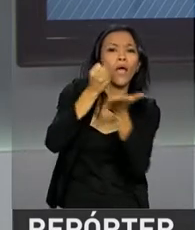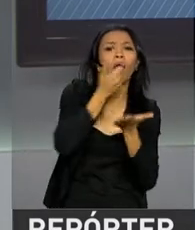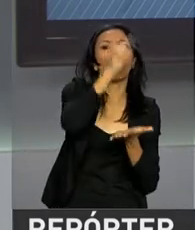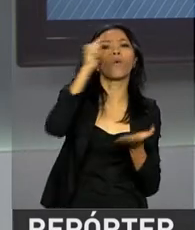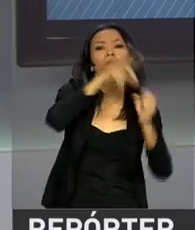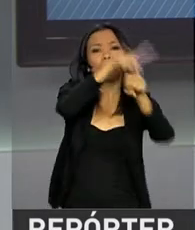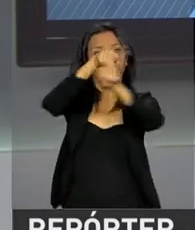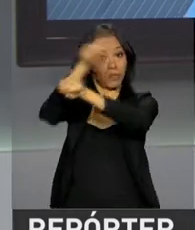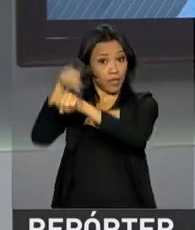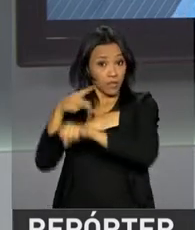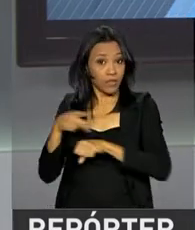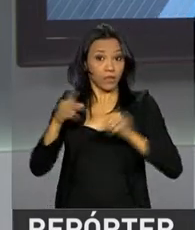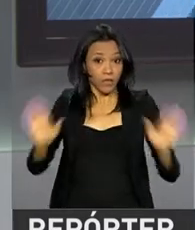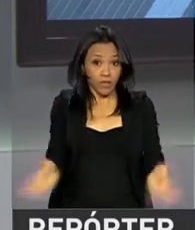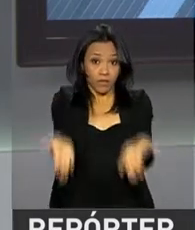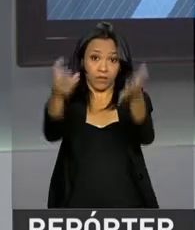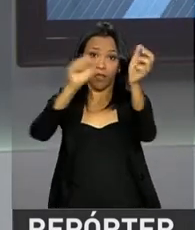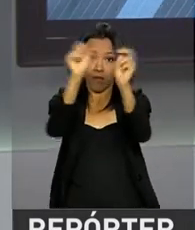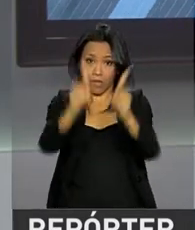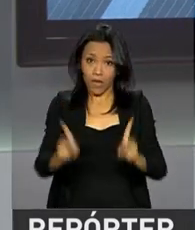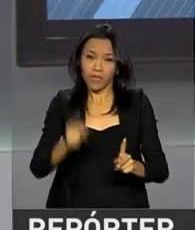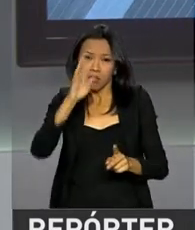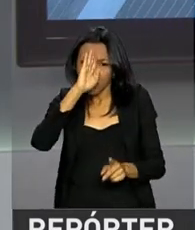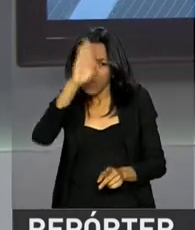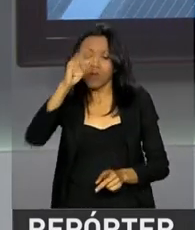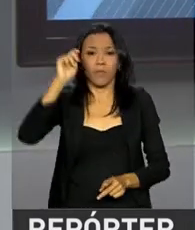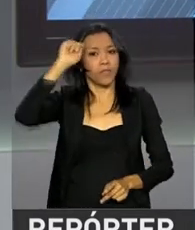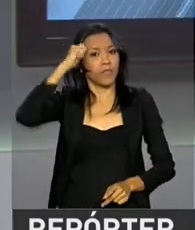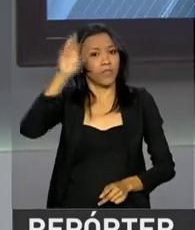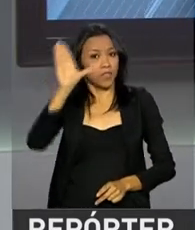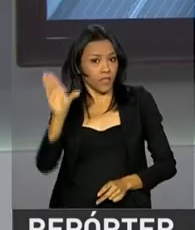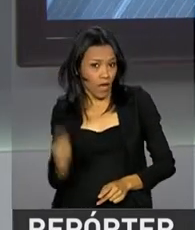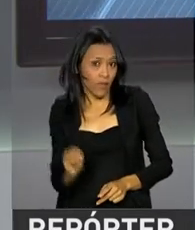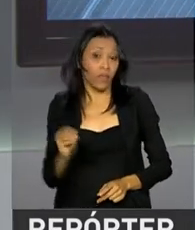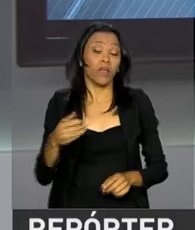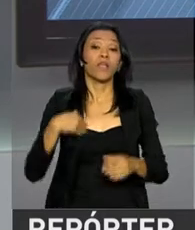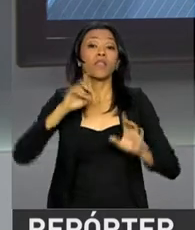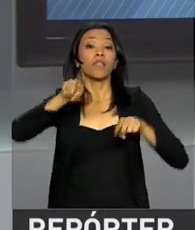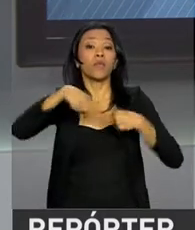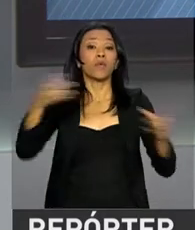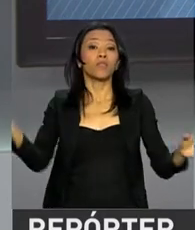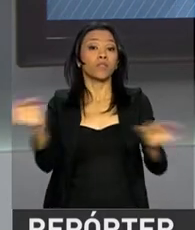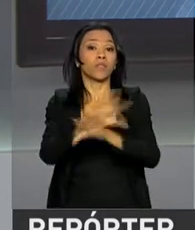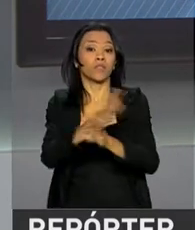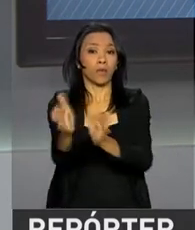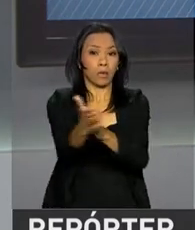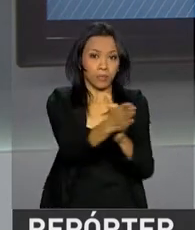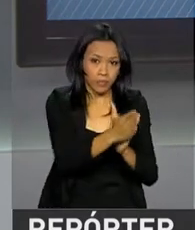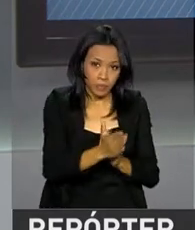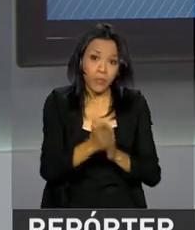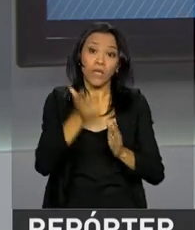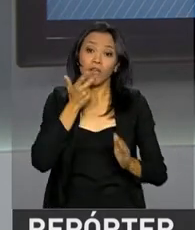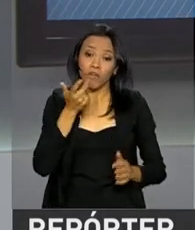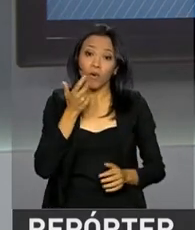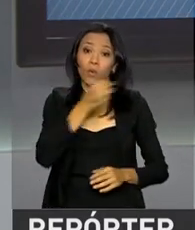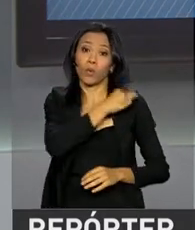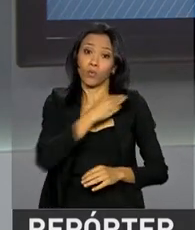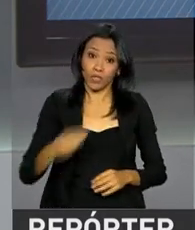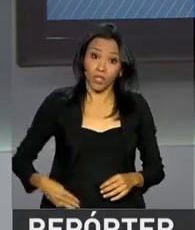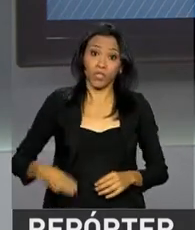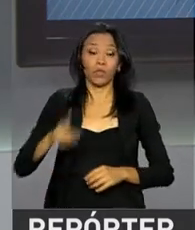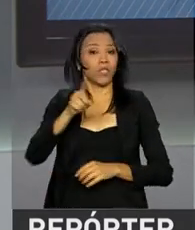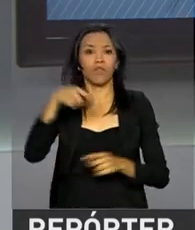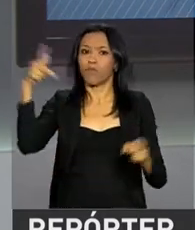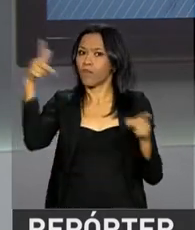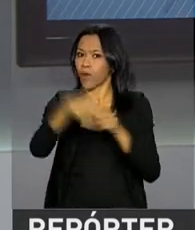países em especial na áfrica depois da homenagem aos militares o ministro da defesa também condenou o anúncio de corte de